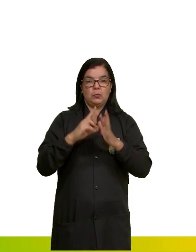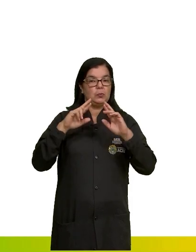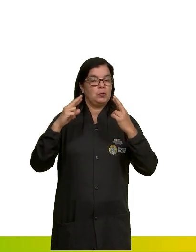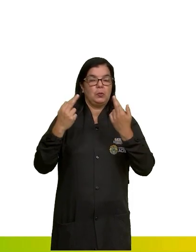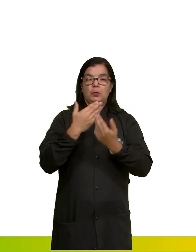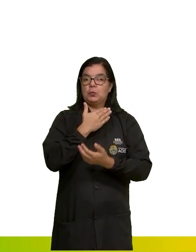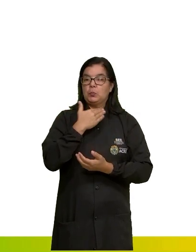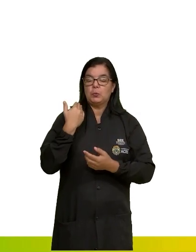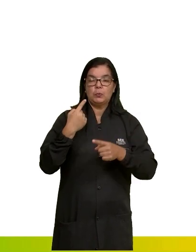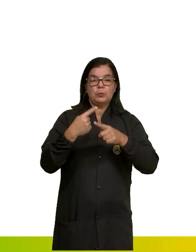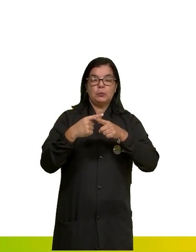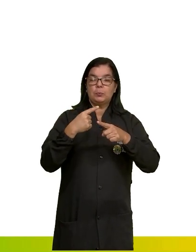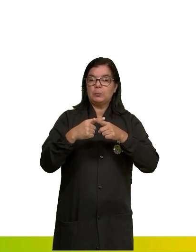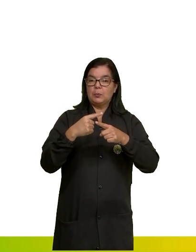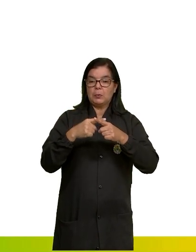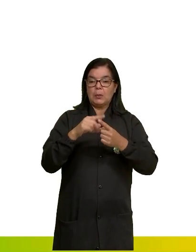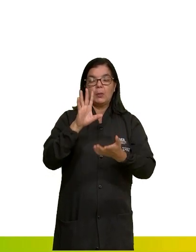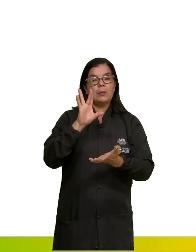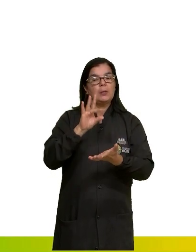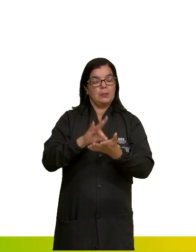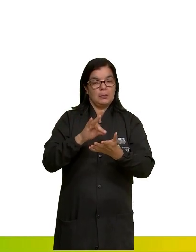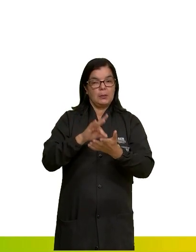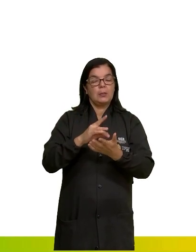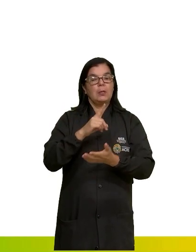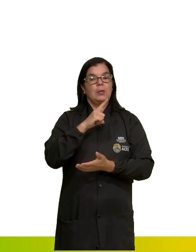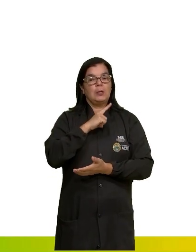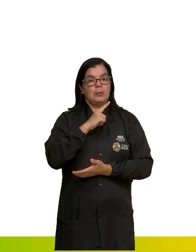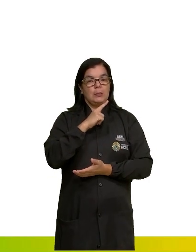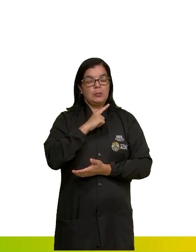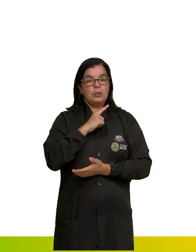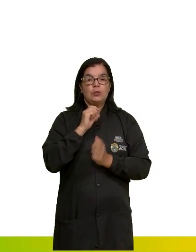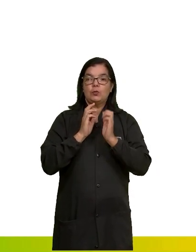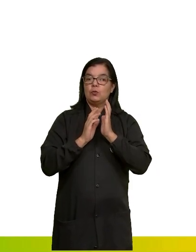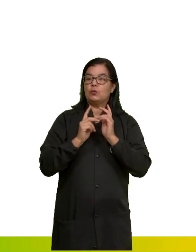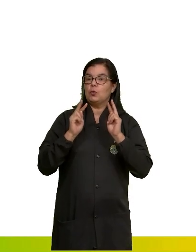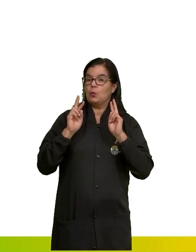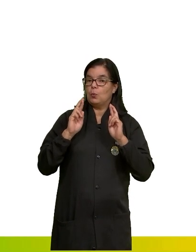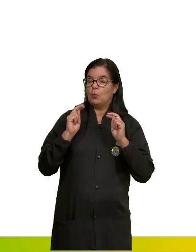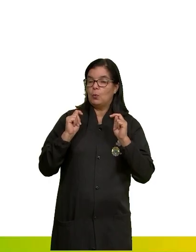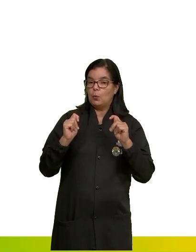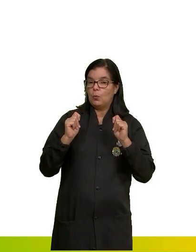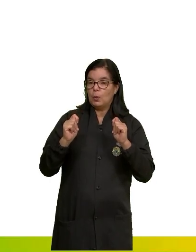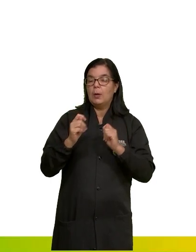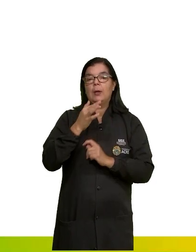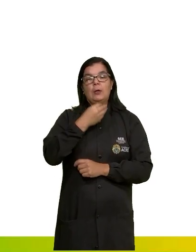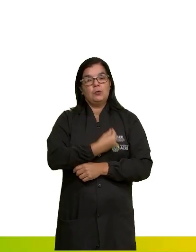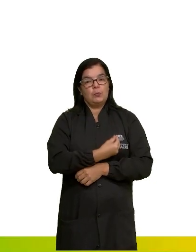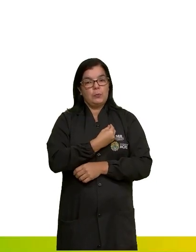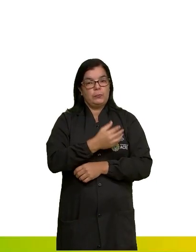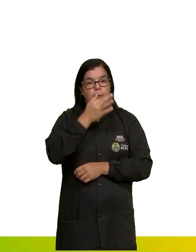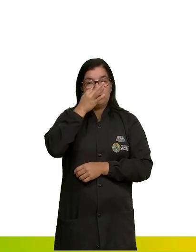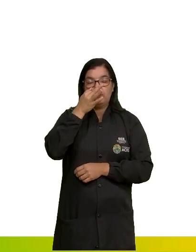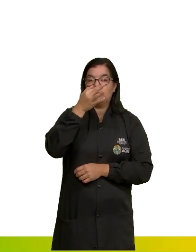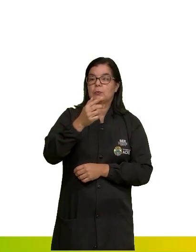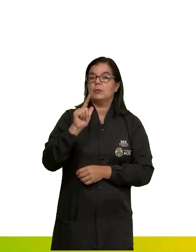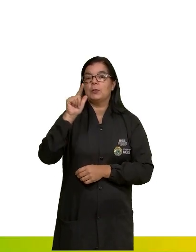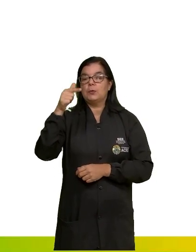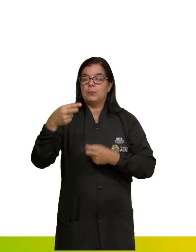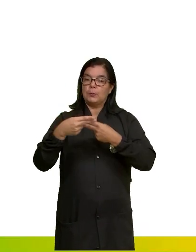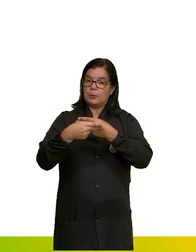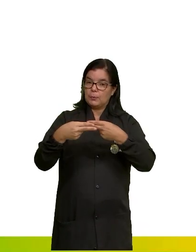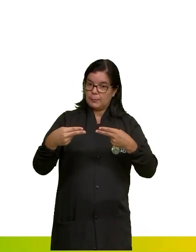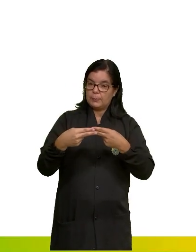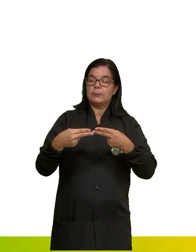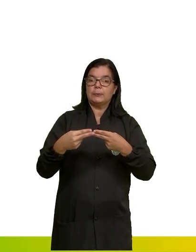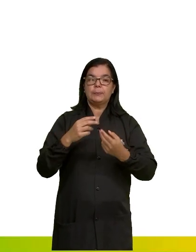mortos, né? Porque, na verdade, a gente tem a perspectiva de uma vida futura. Mas isso aqui é outra coisa, é